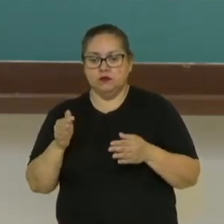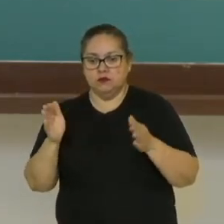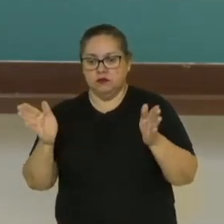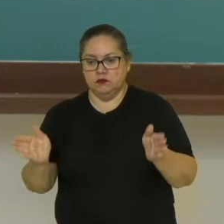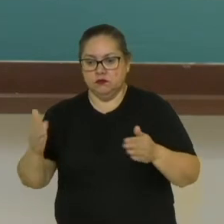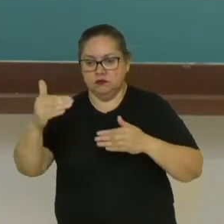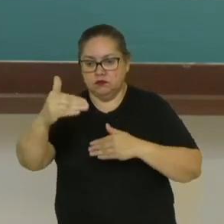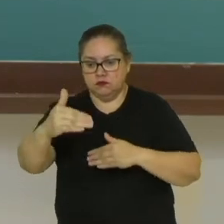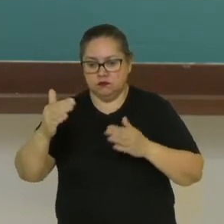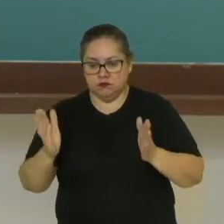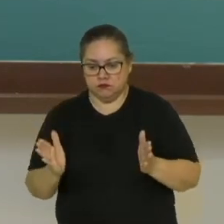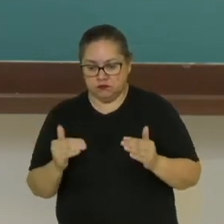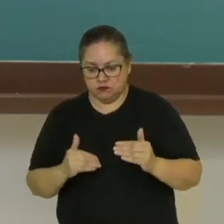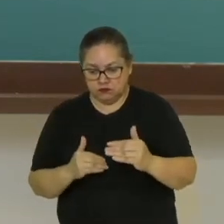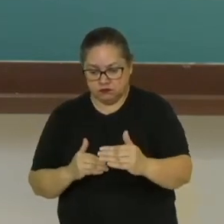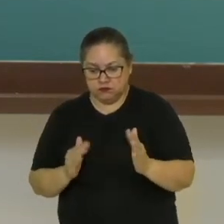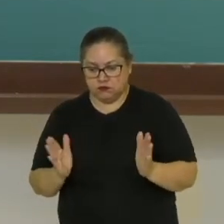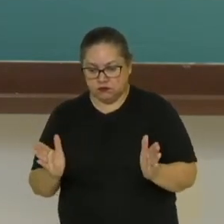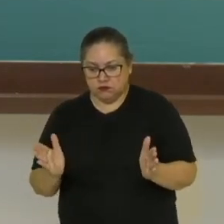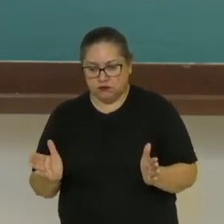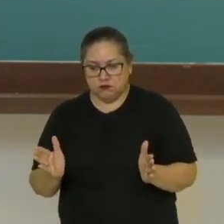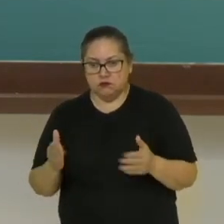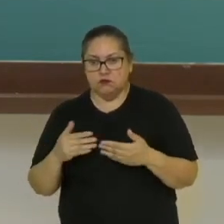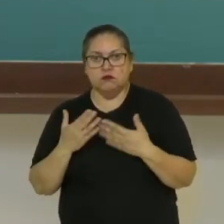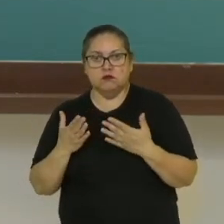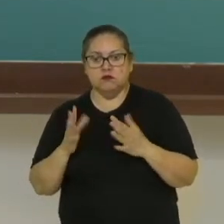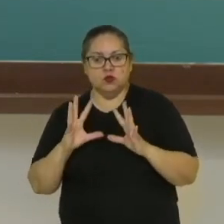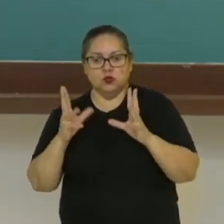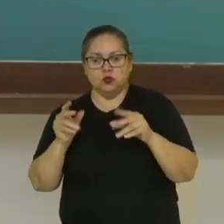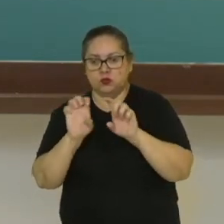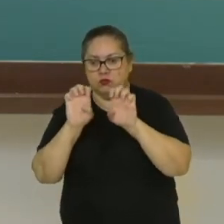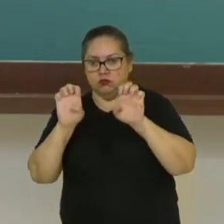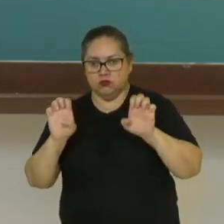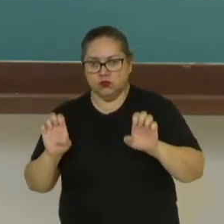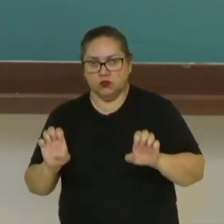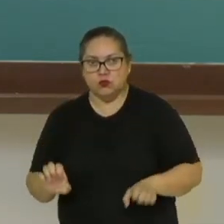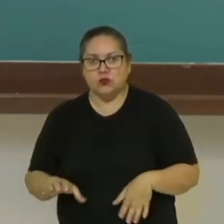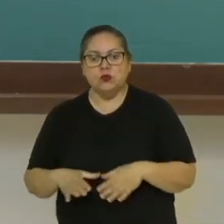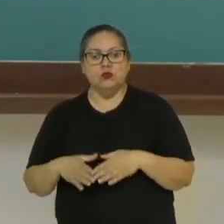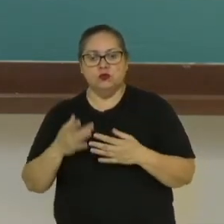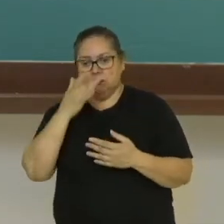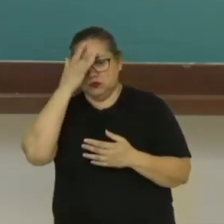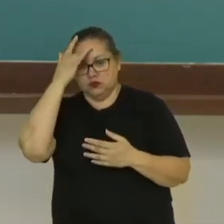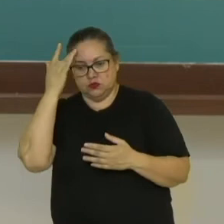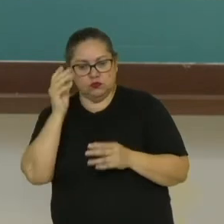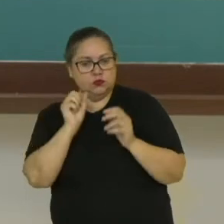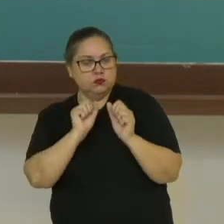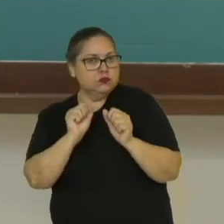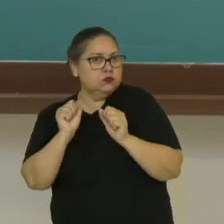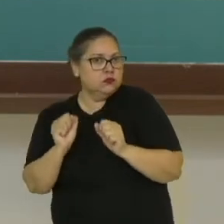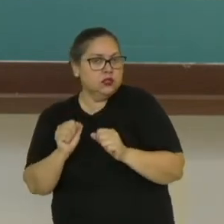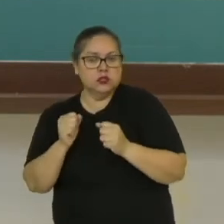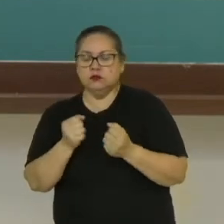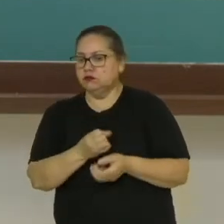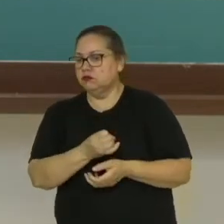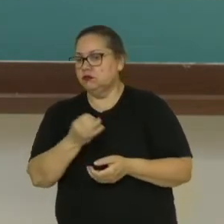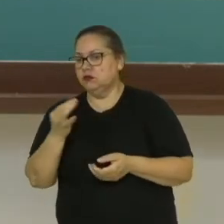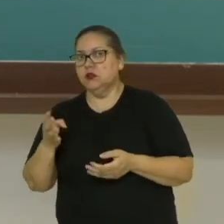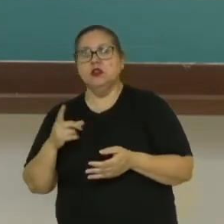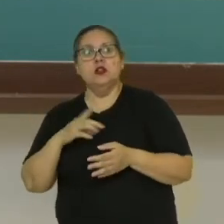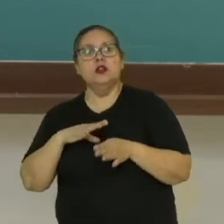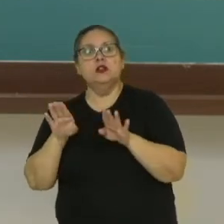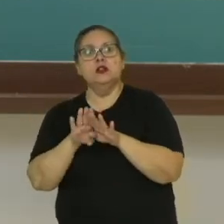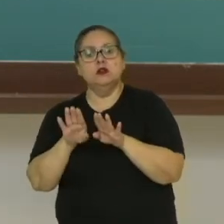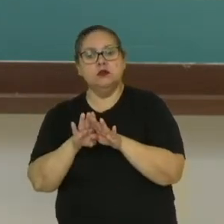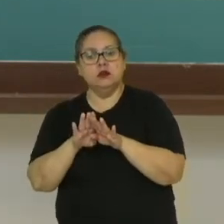com governabilidade, né, com toda uma estrutura, né, de pessoas, de poder, etc., mas que também